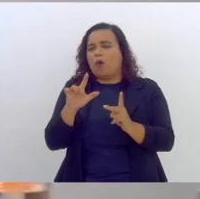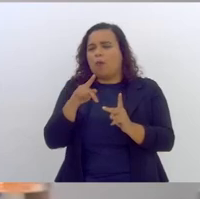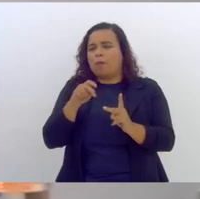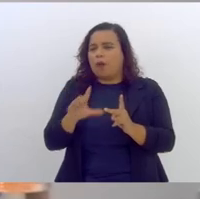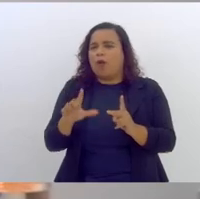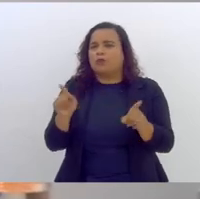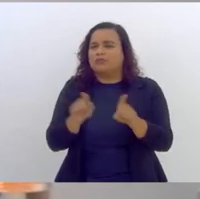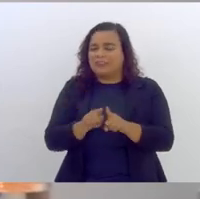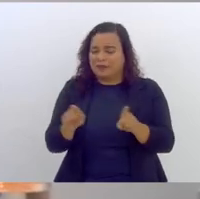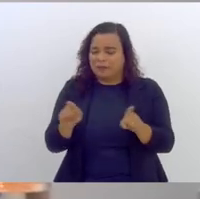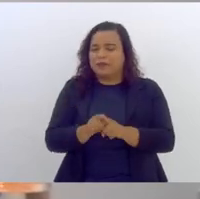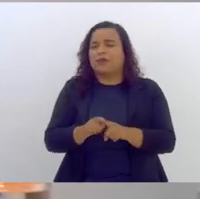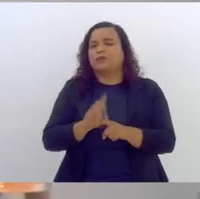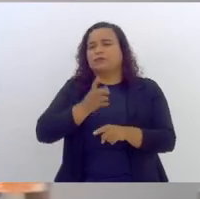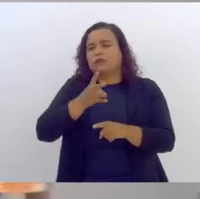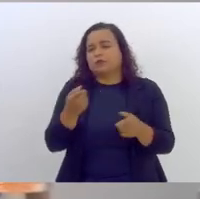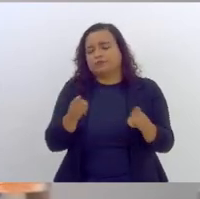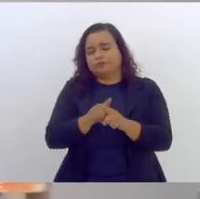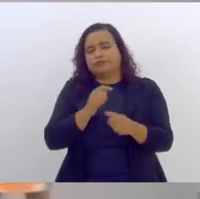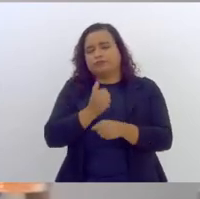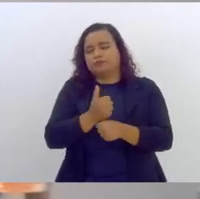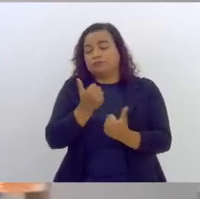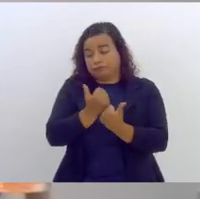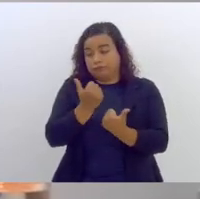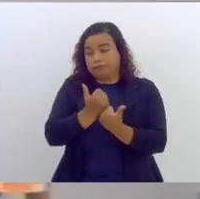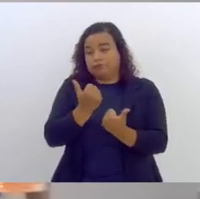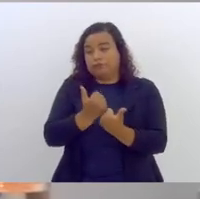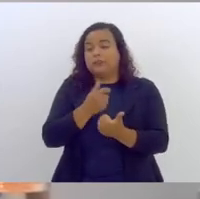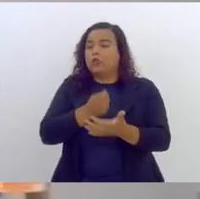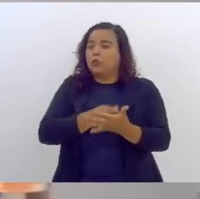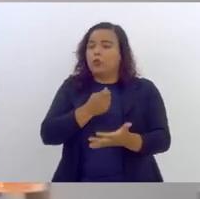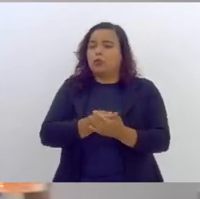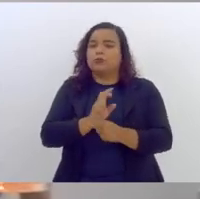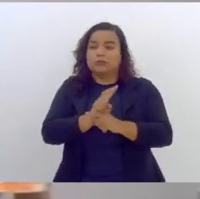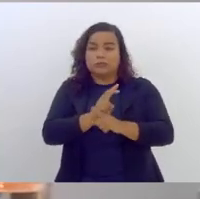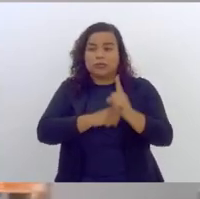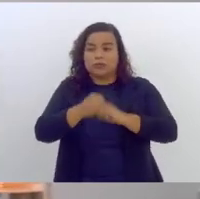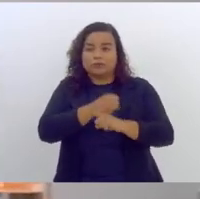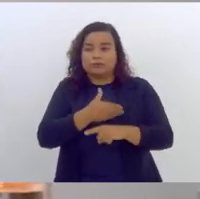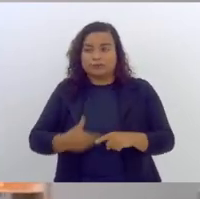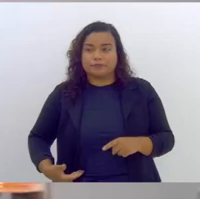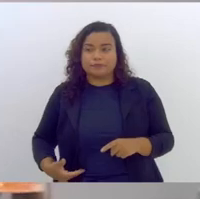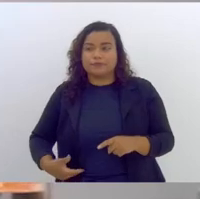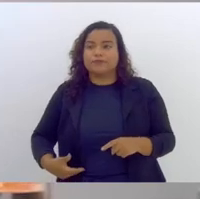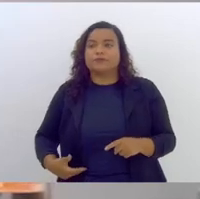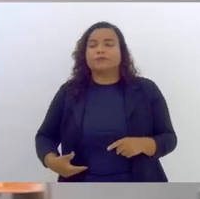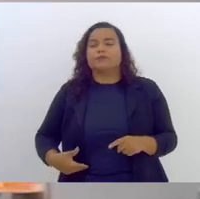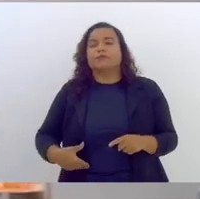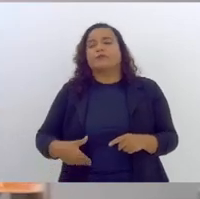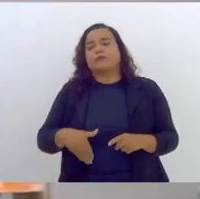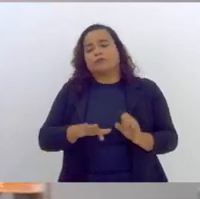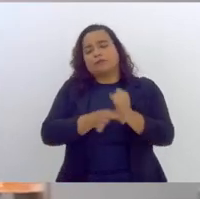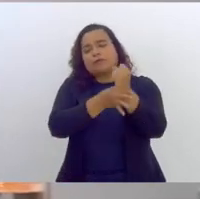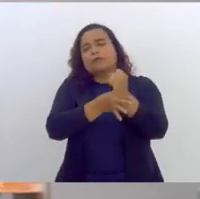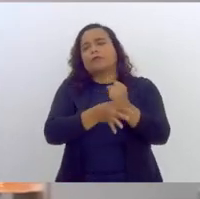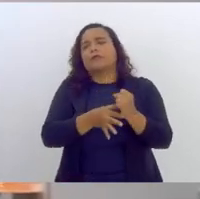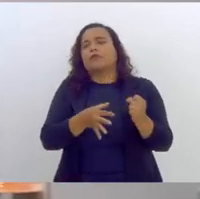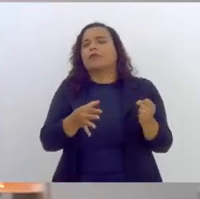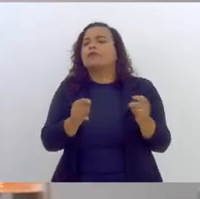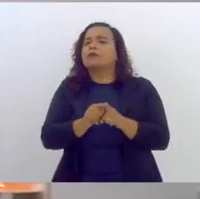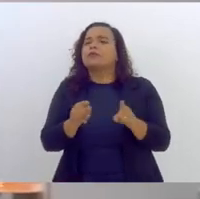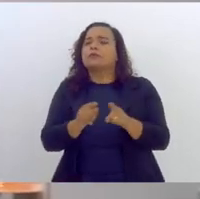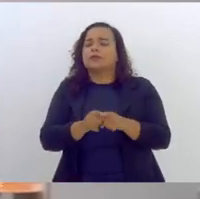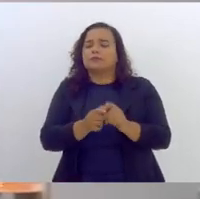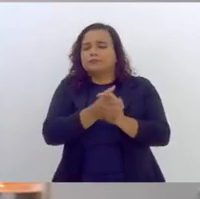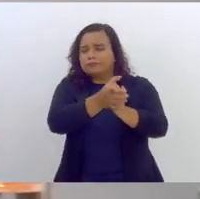sempre parceiro aqui das nossas lutas em defesa da segurança pública e também é uma saudação para os